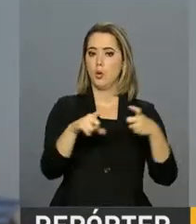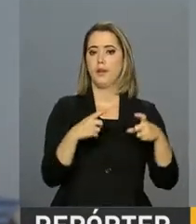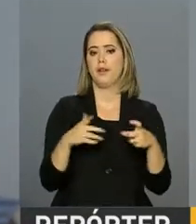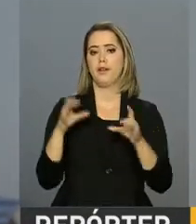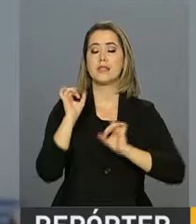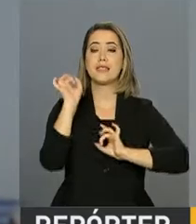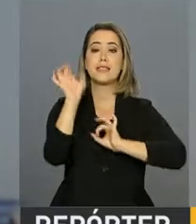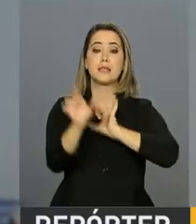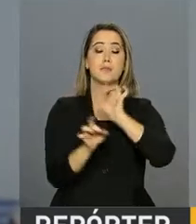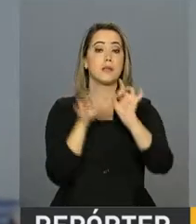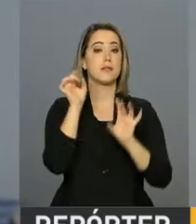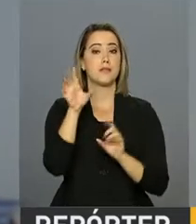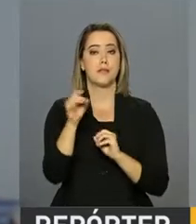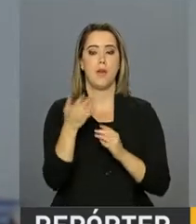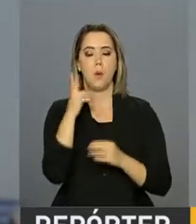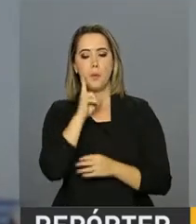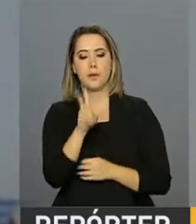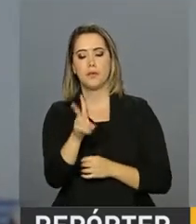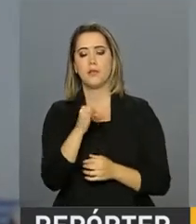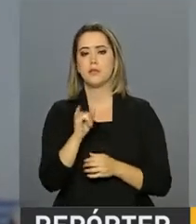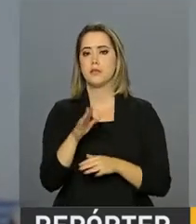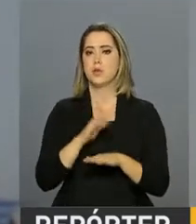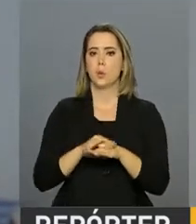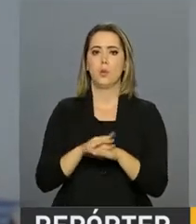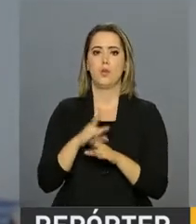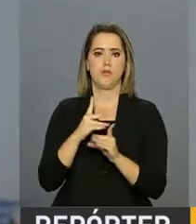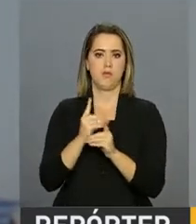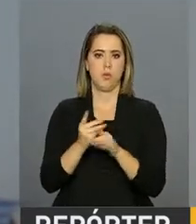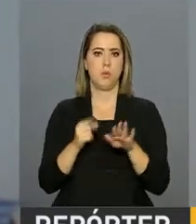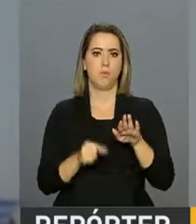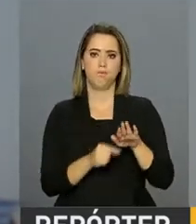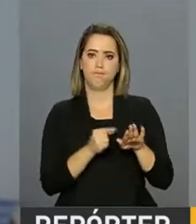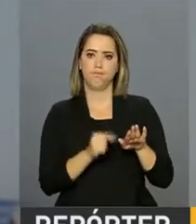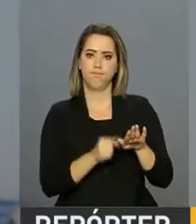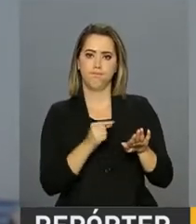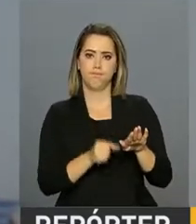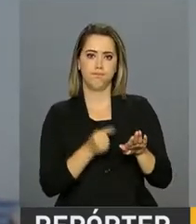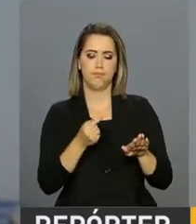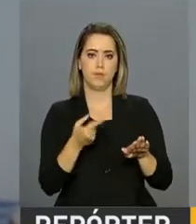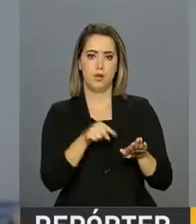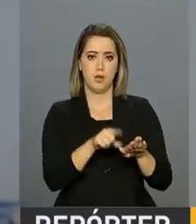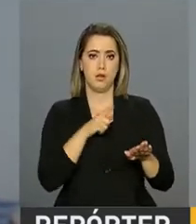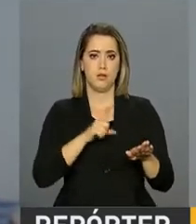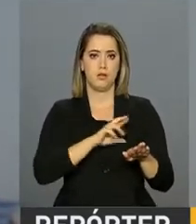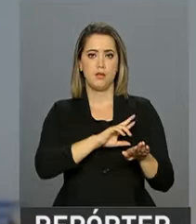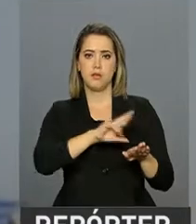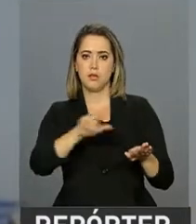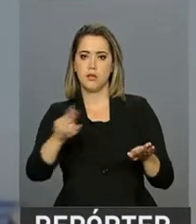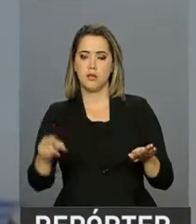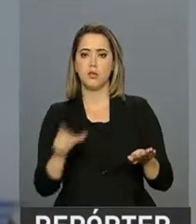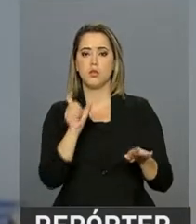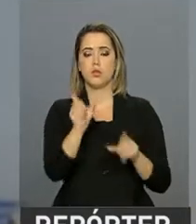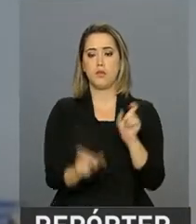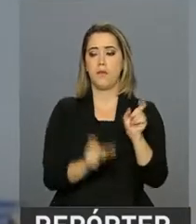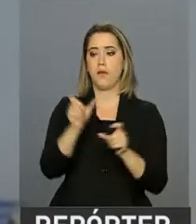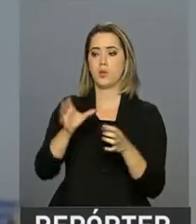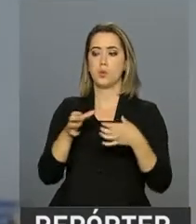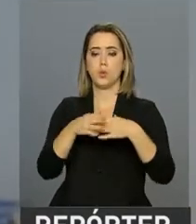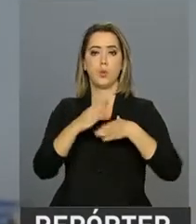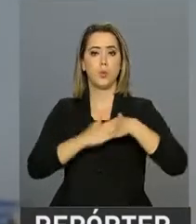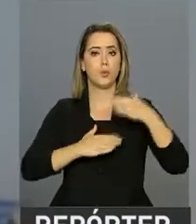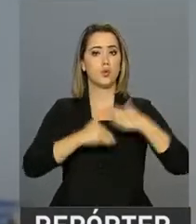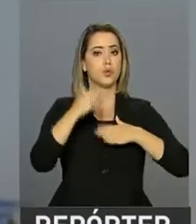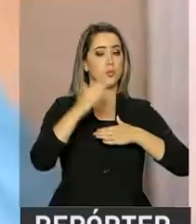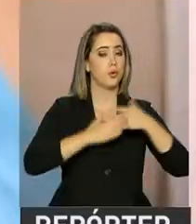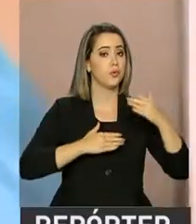especializados nesse acompanhamento onde existem médicos pediatras indicam endocrinologistas nutricionistas por uma